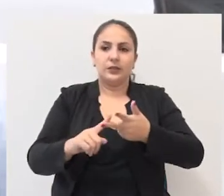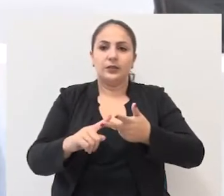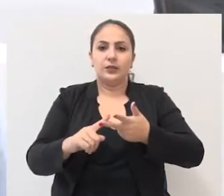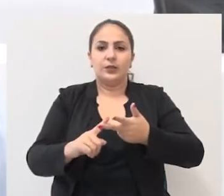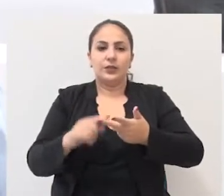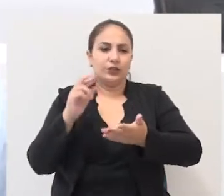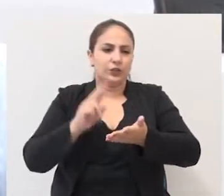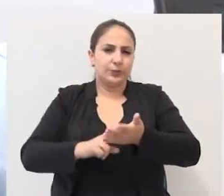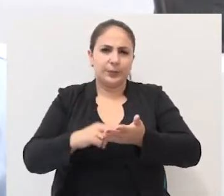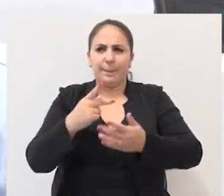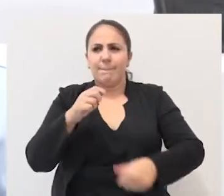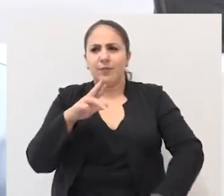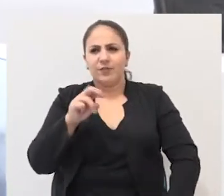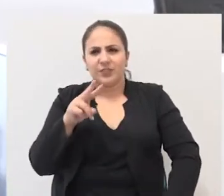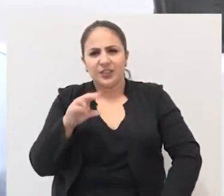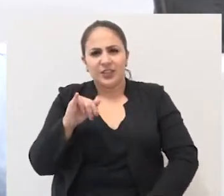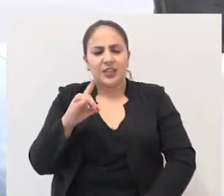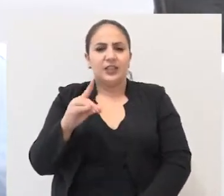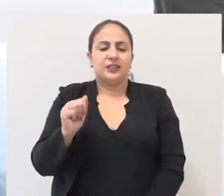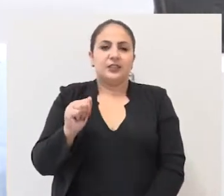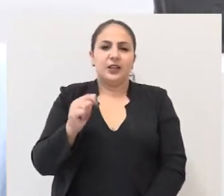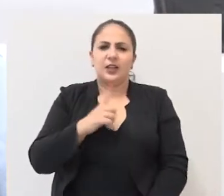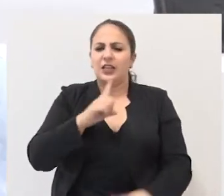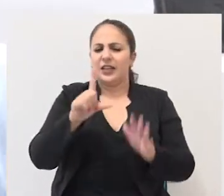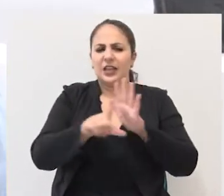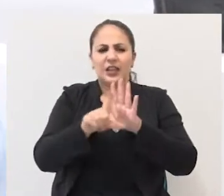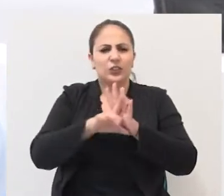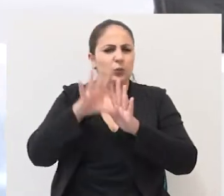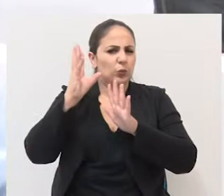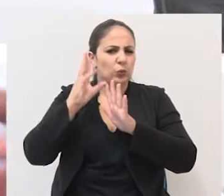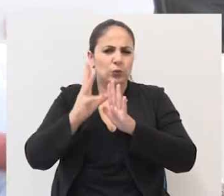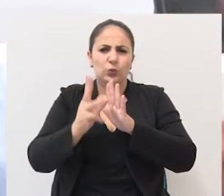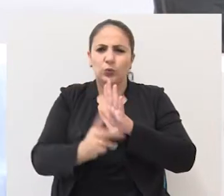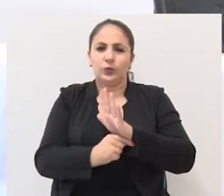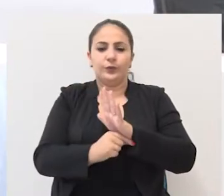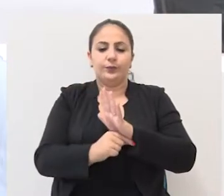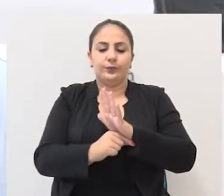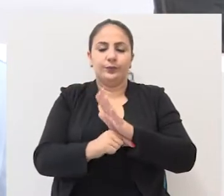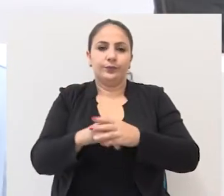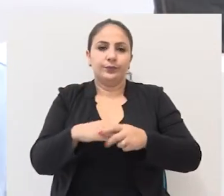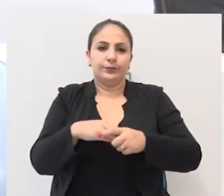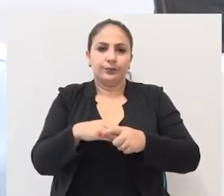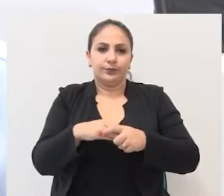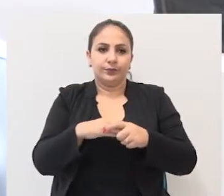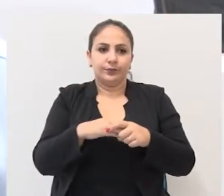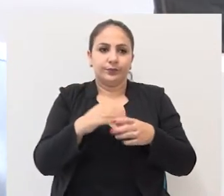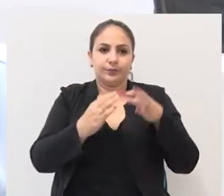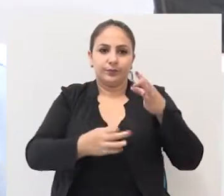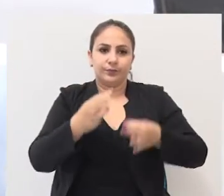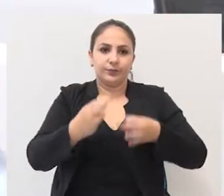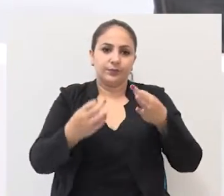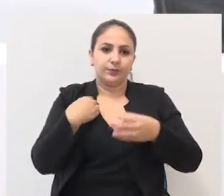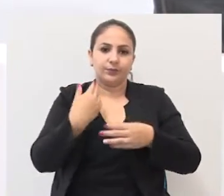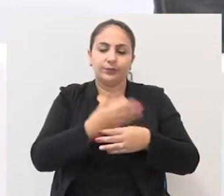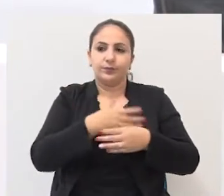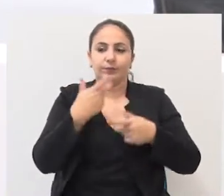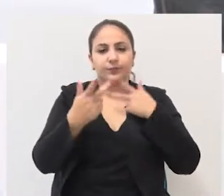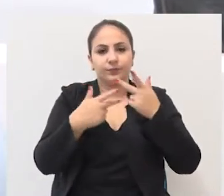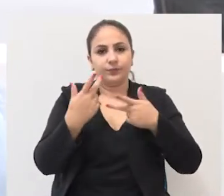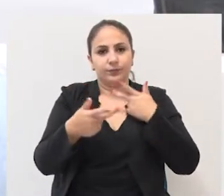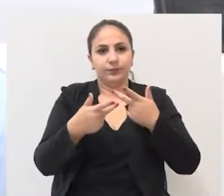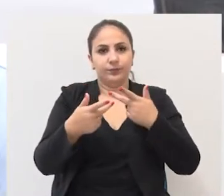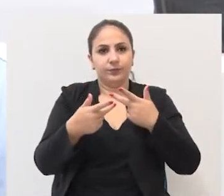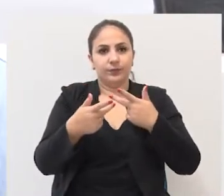regime previdenciário, com a lei de execuções penais, com toda essa gama de dispositivos jurídicos que